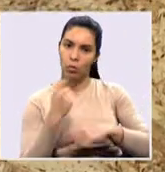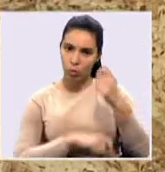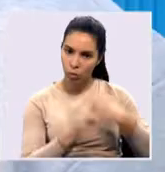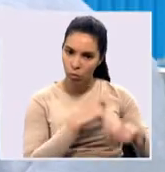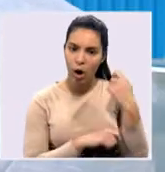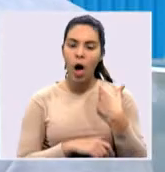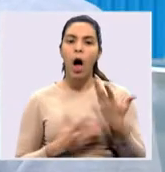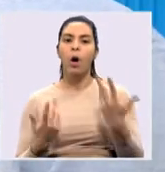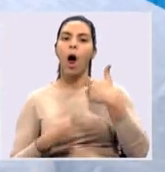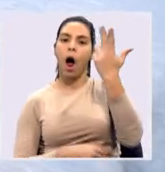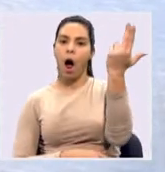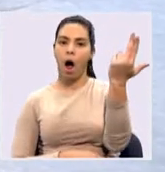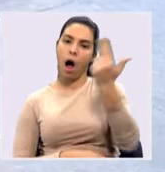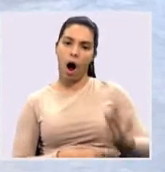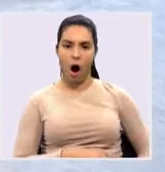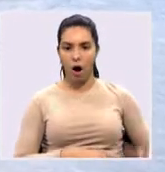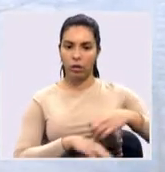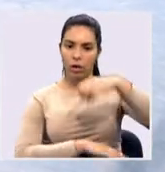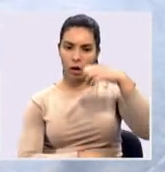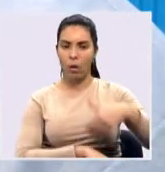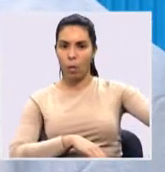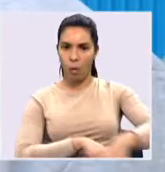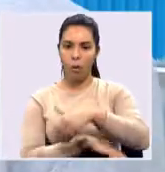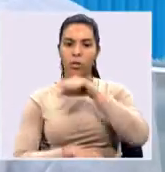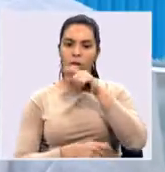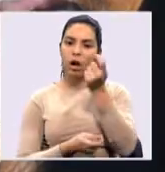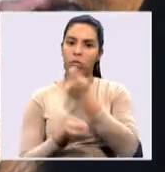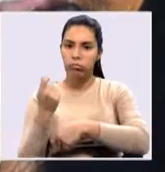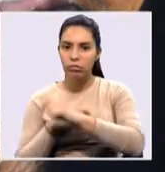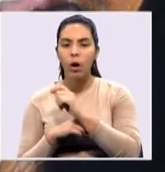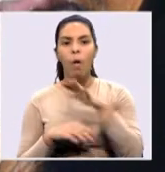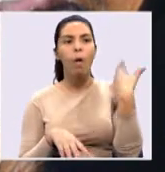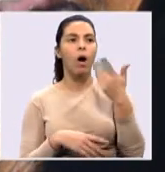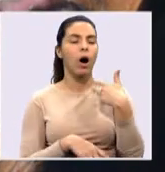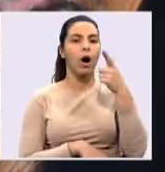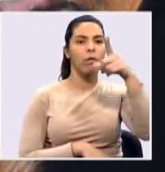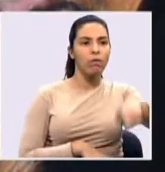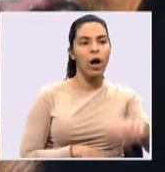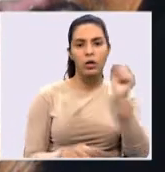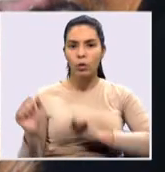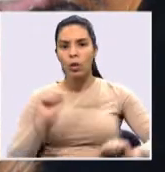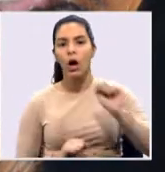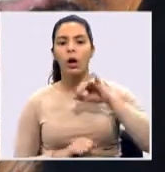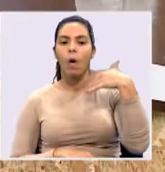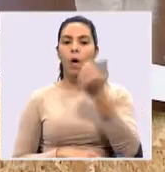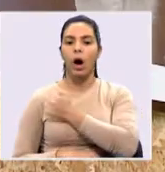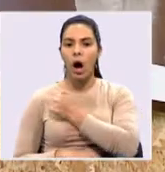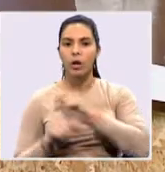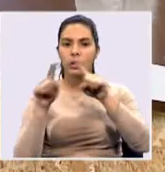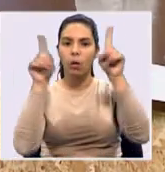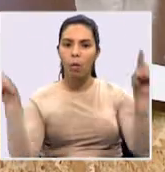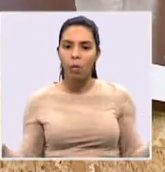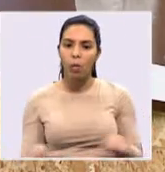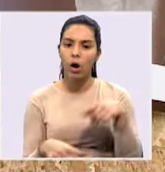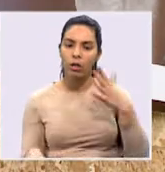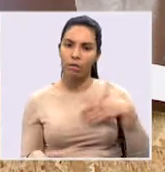Eu acho que a arte primeiro começou-se a expandir a ela mesma e depois começou a haver malta a dar dinheiro para tê-la em casa, ou ter num café, ou num restaurante, ou na